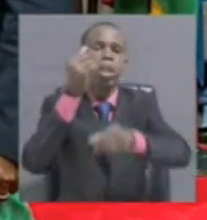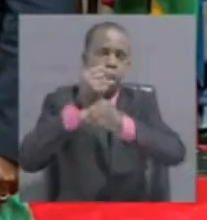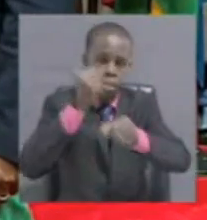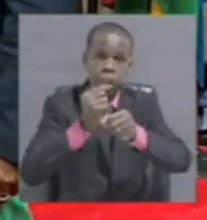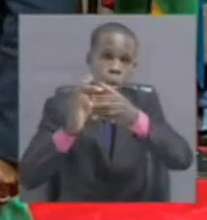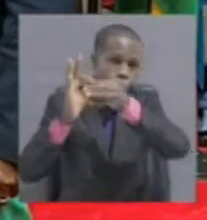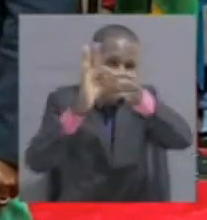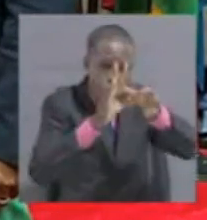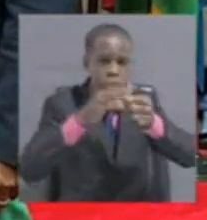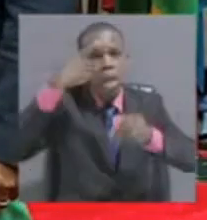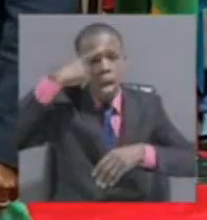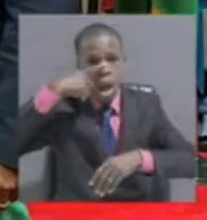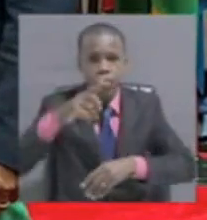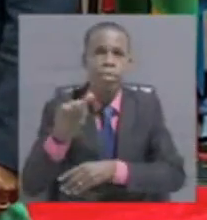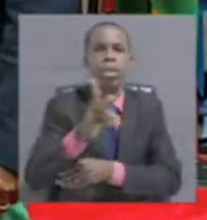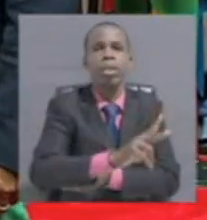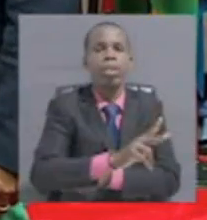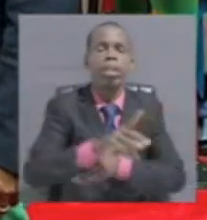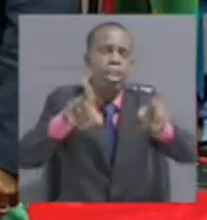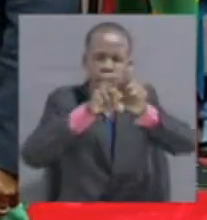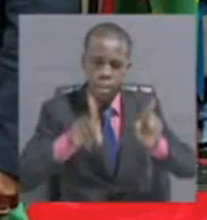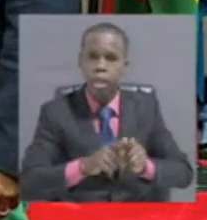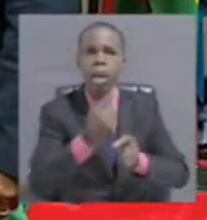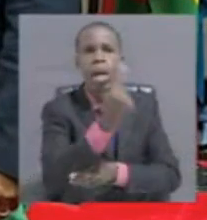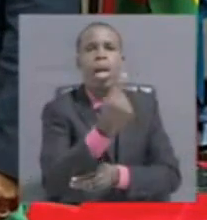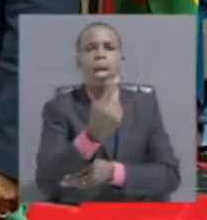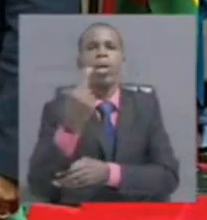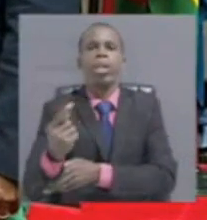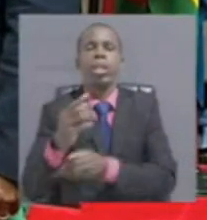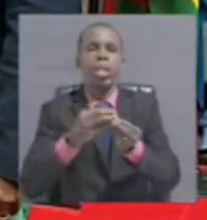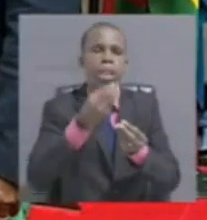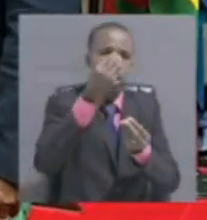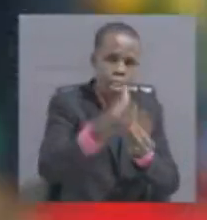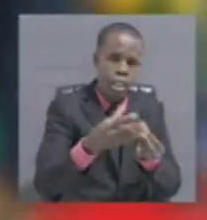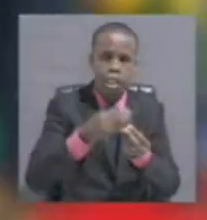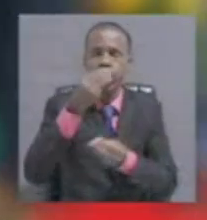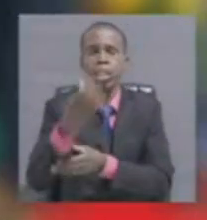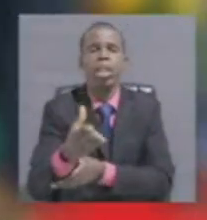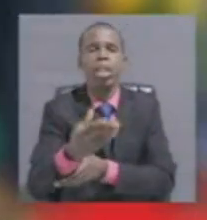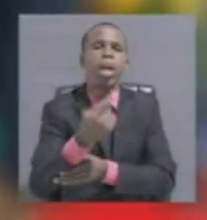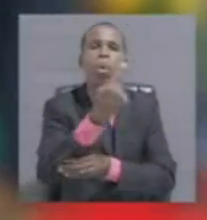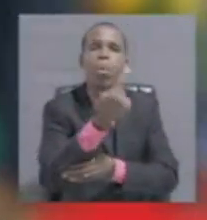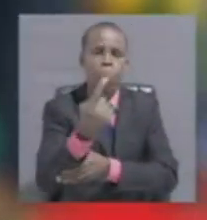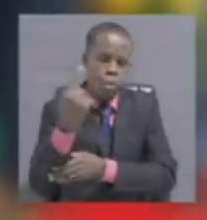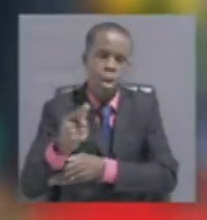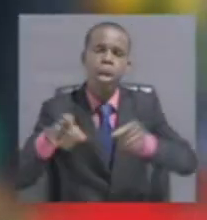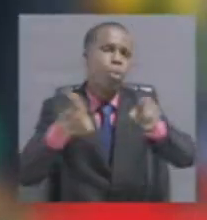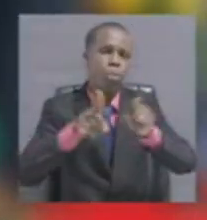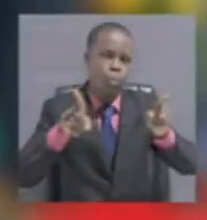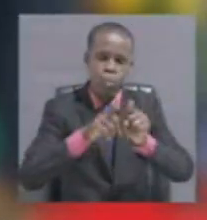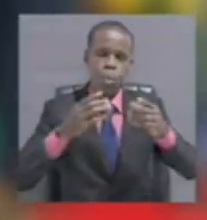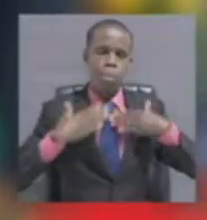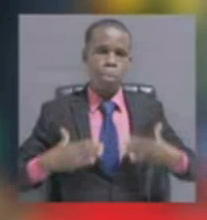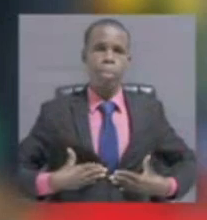Africana e integra 5 deputados de cada um dos 55 Estados-membros da organização.